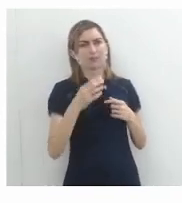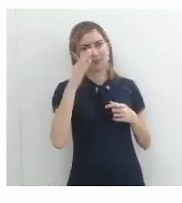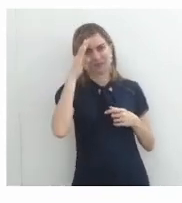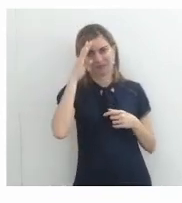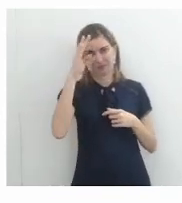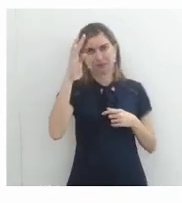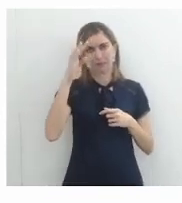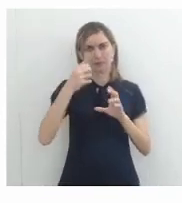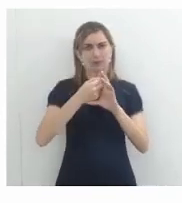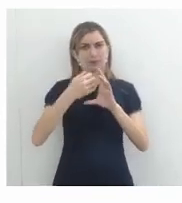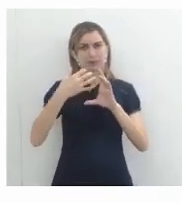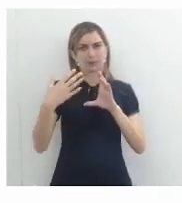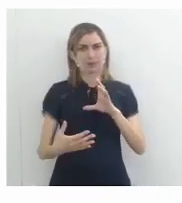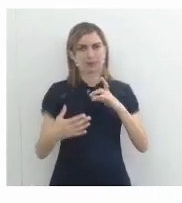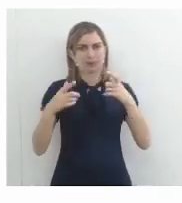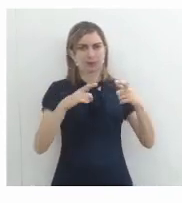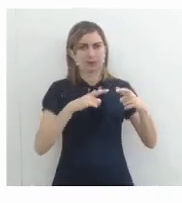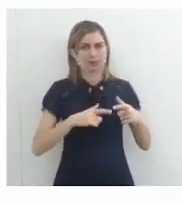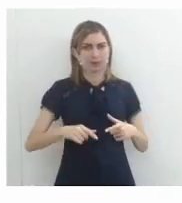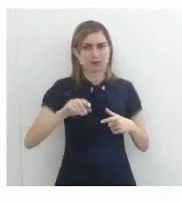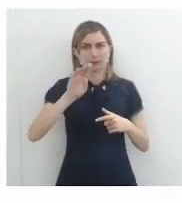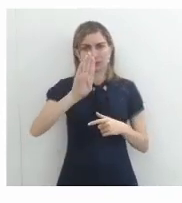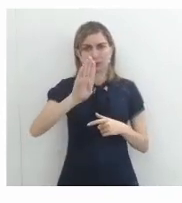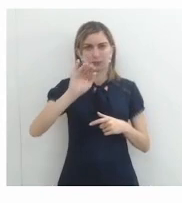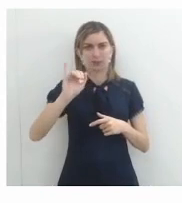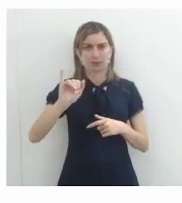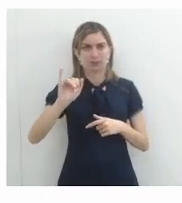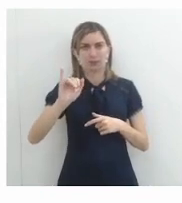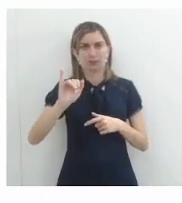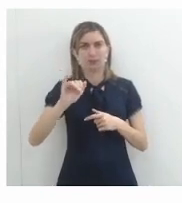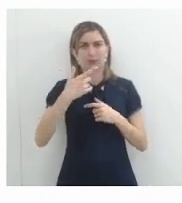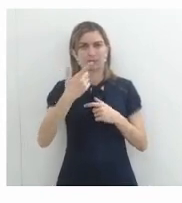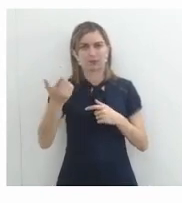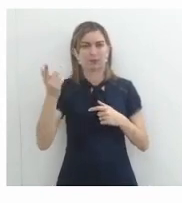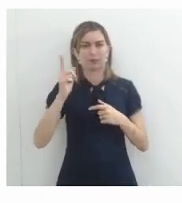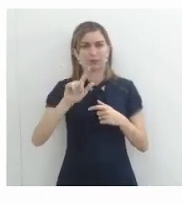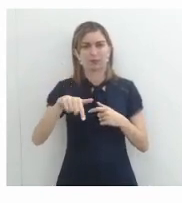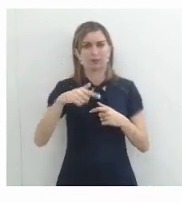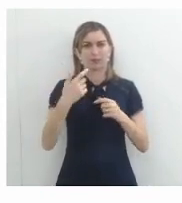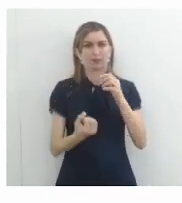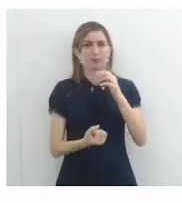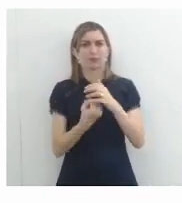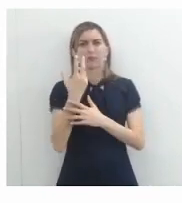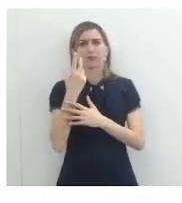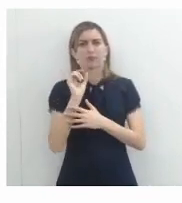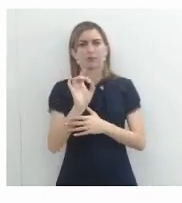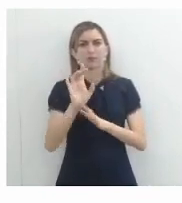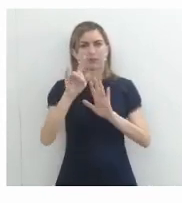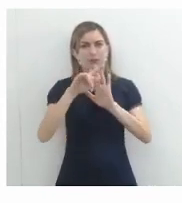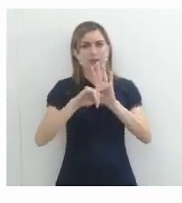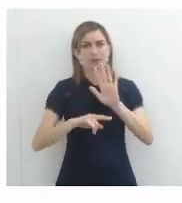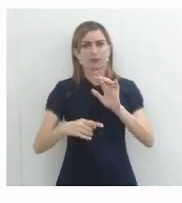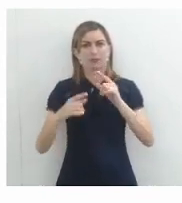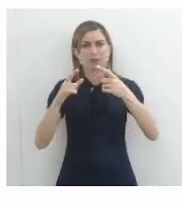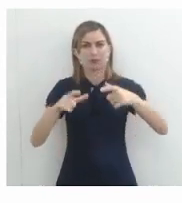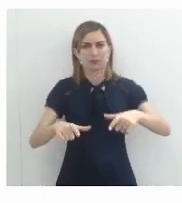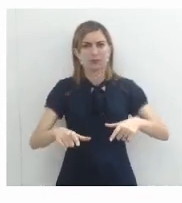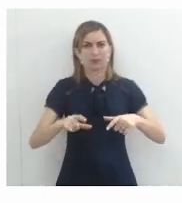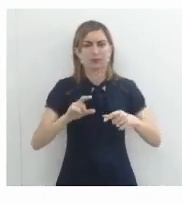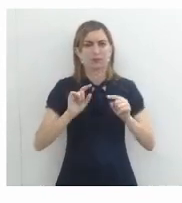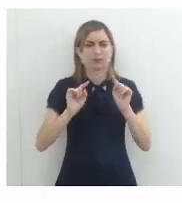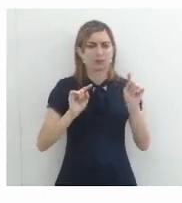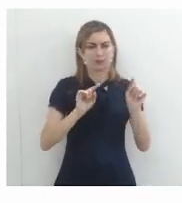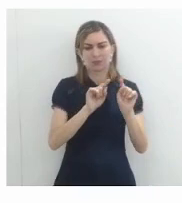principais características do espaço bidimensional são a existência de somente um plano infinito e a presença de